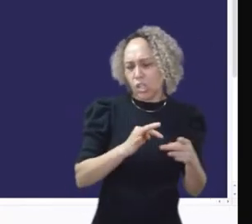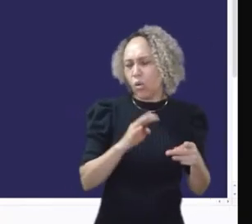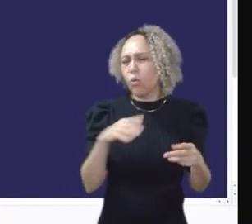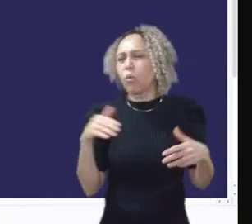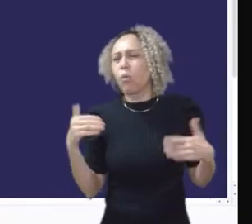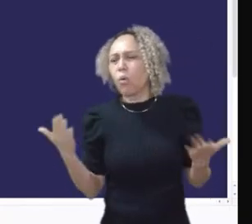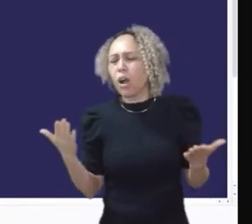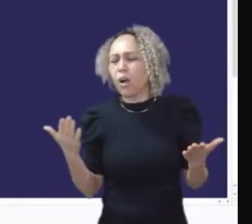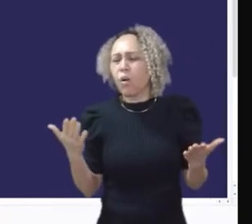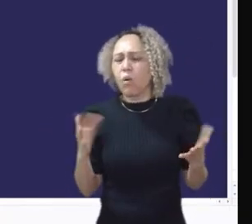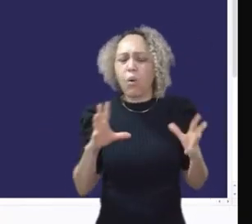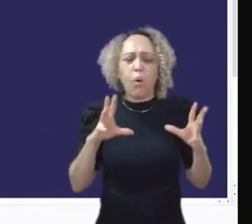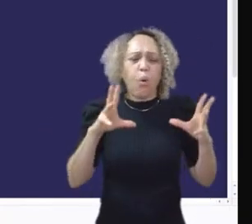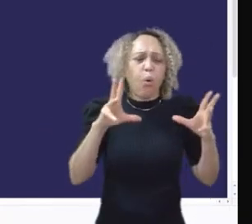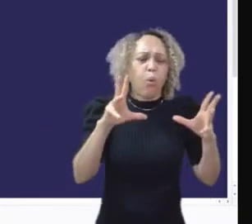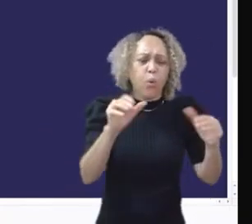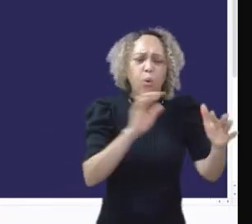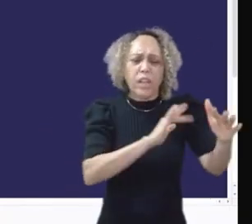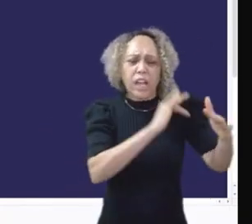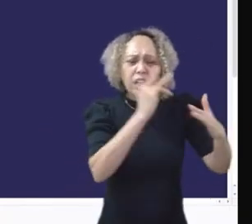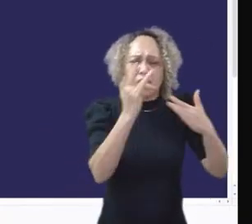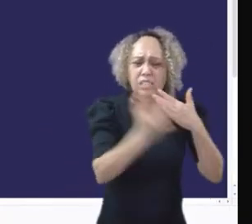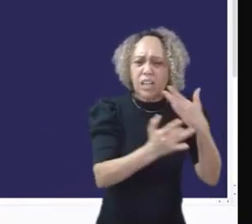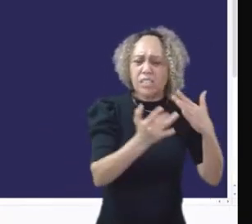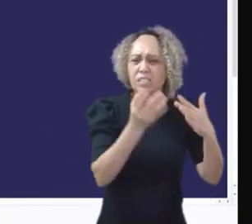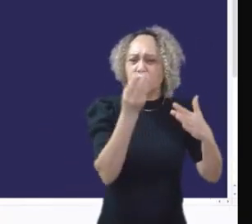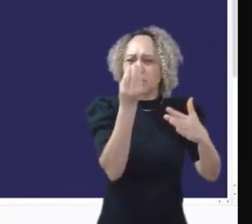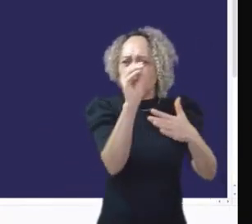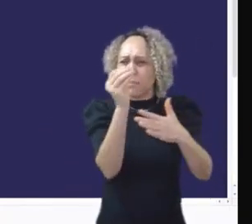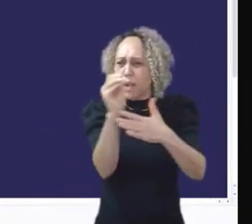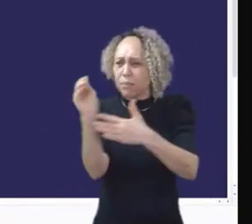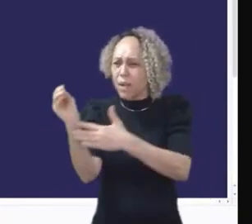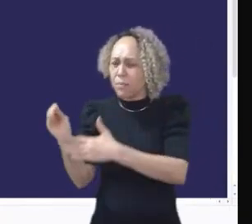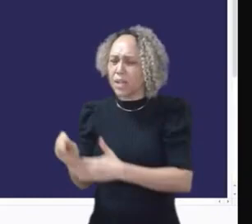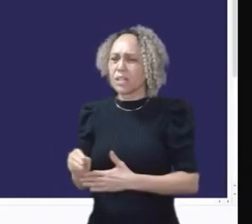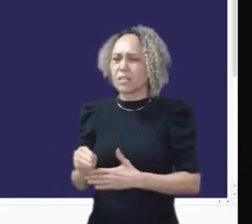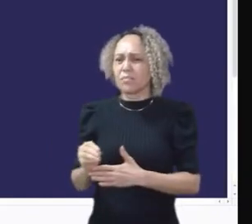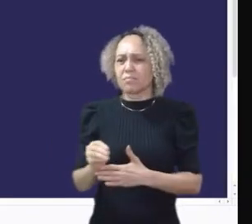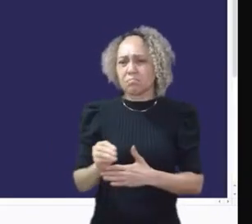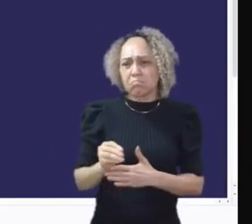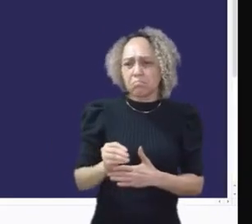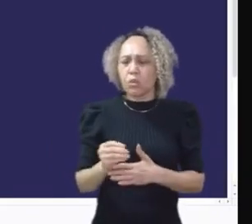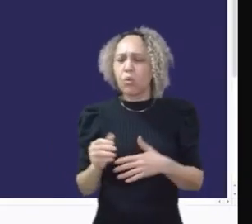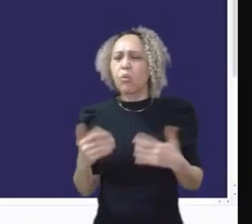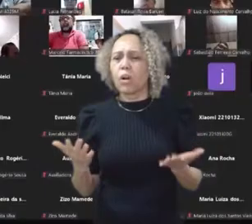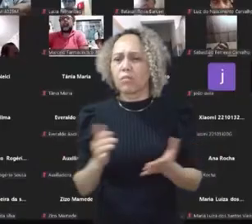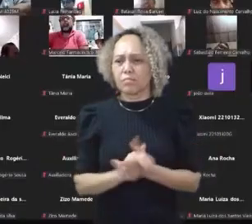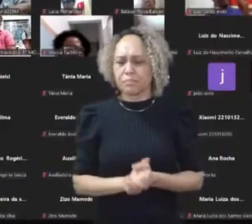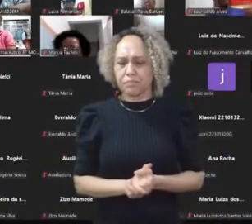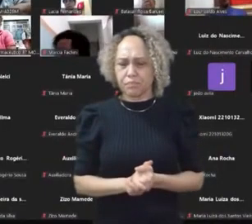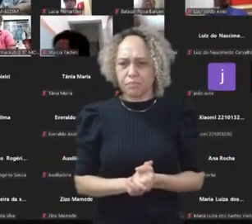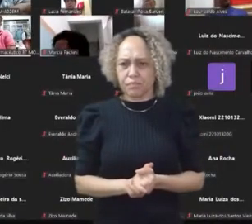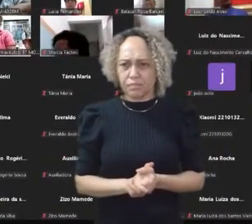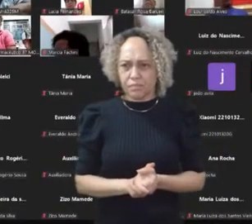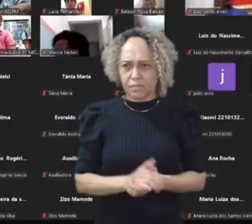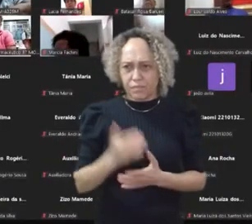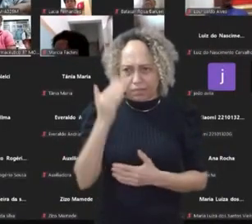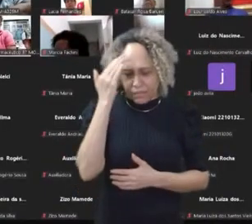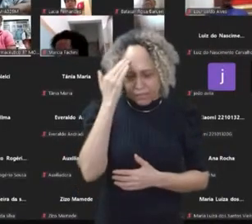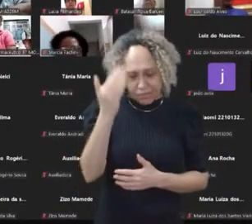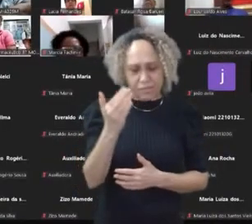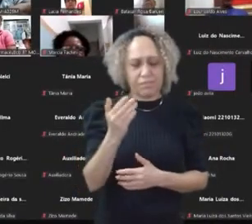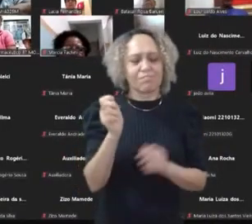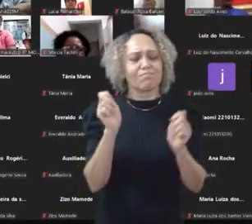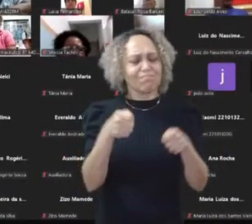todas as redes sociais existentes Oi André tá indo tá Oi André obrigado pela pergunta tá em todas as